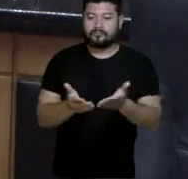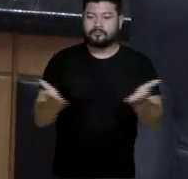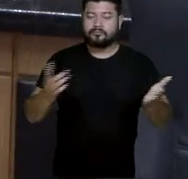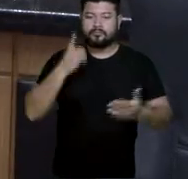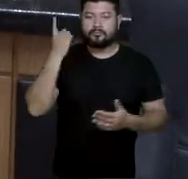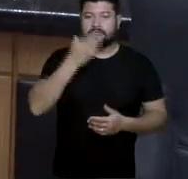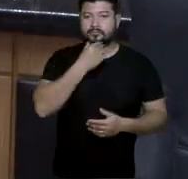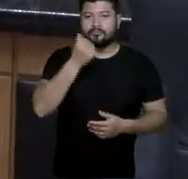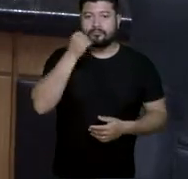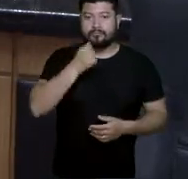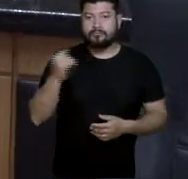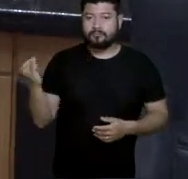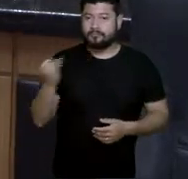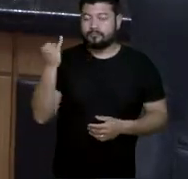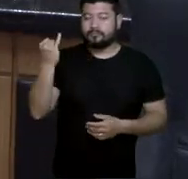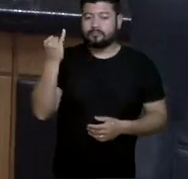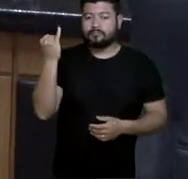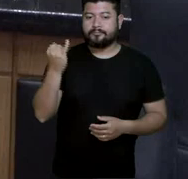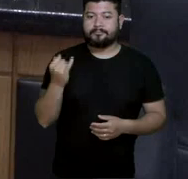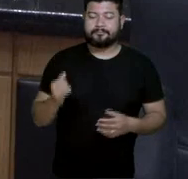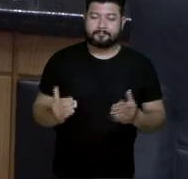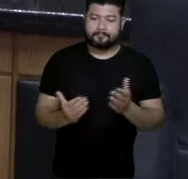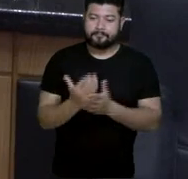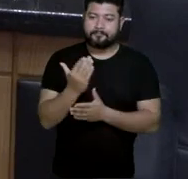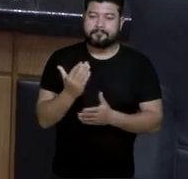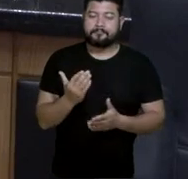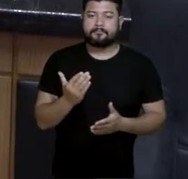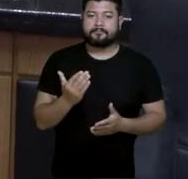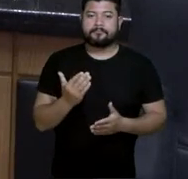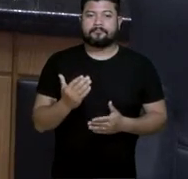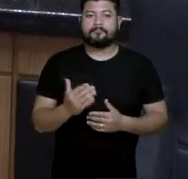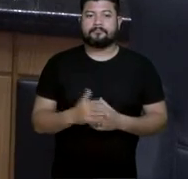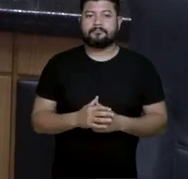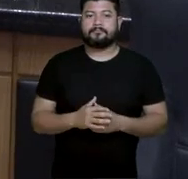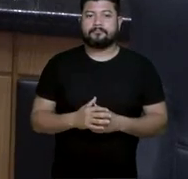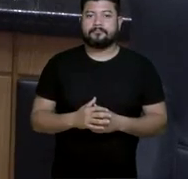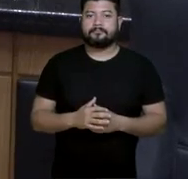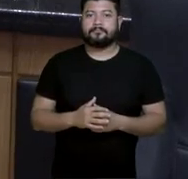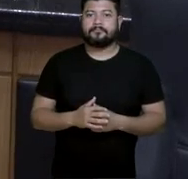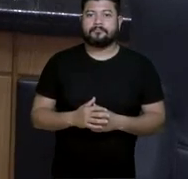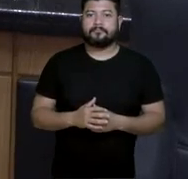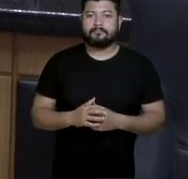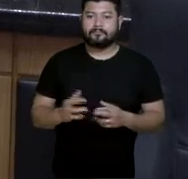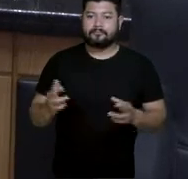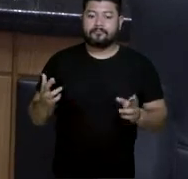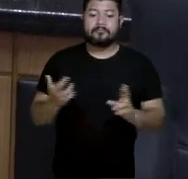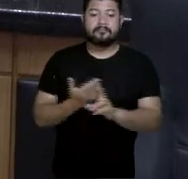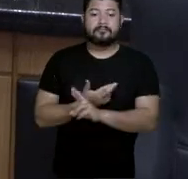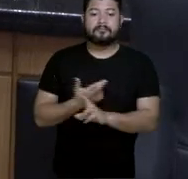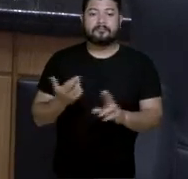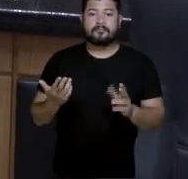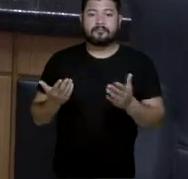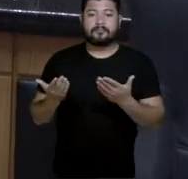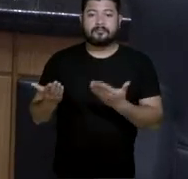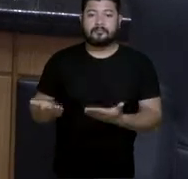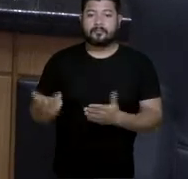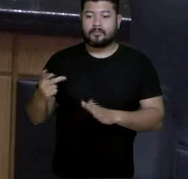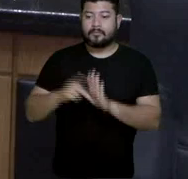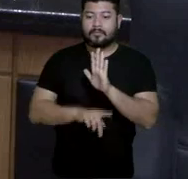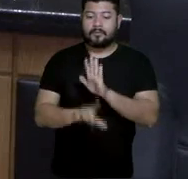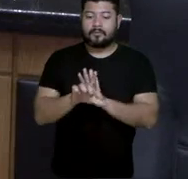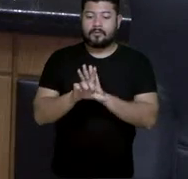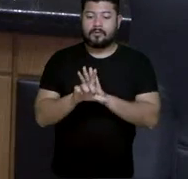a importância de nós aprovarmos esta emenda. Com relação ao projeto de